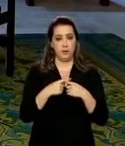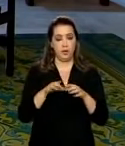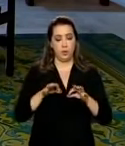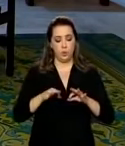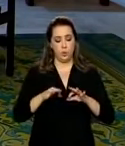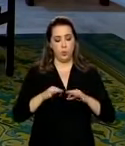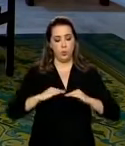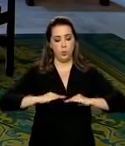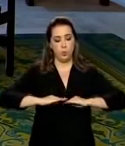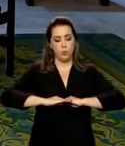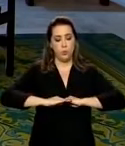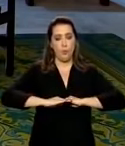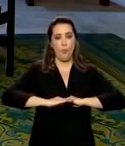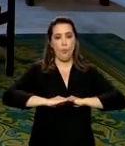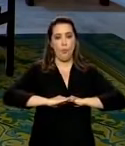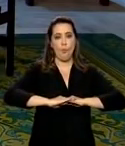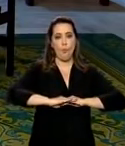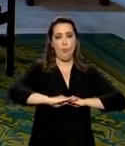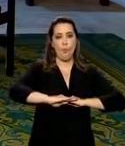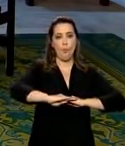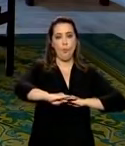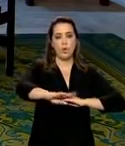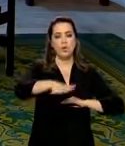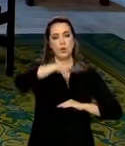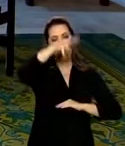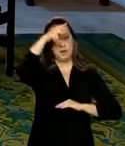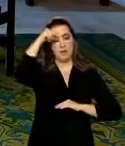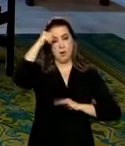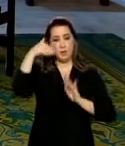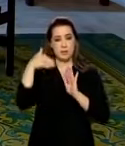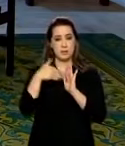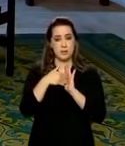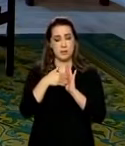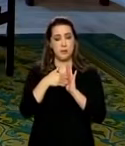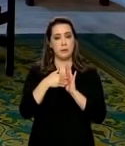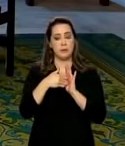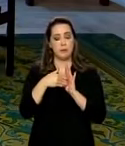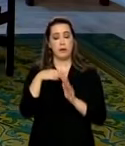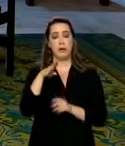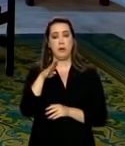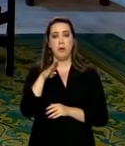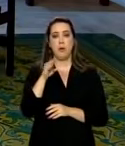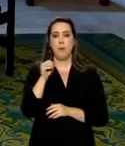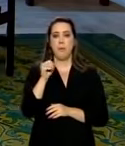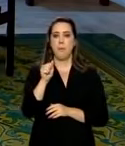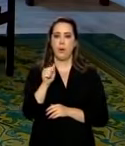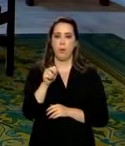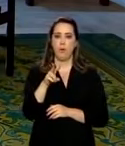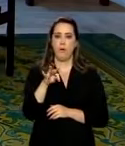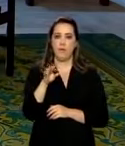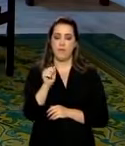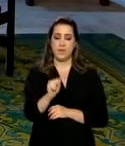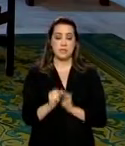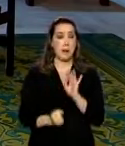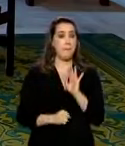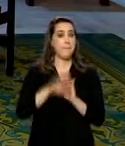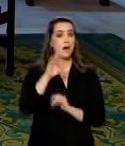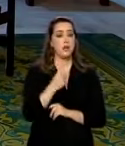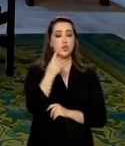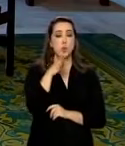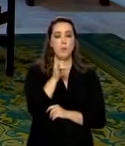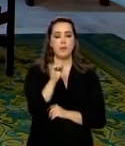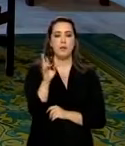para Boa Vista. Enquanto isso a gente não consegue realizar, nós todos brasileiros pagamos por ano de subsídio mais de